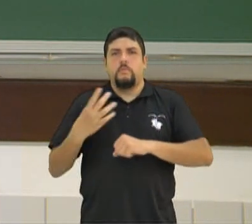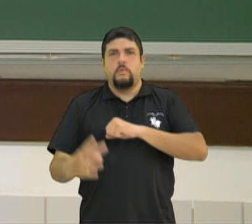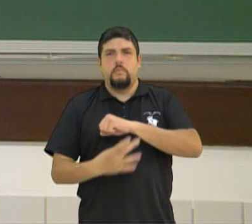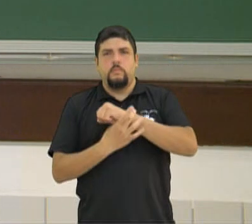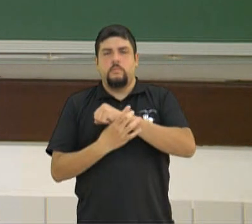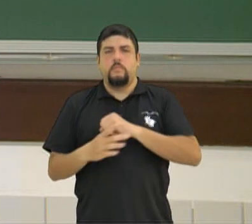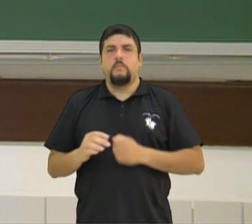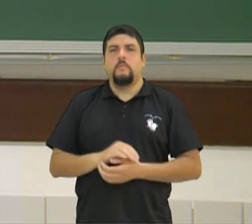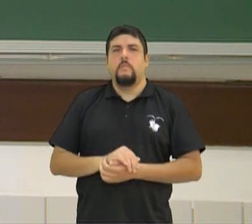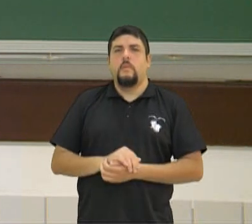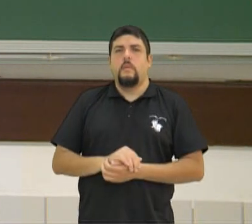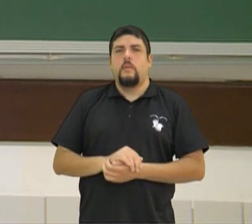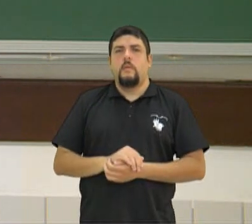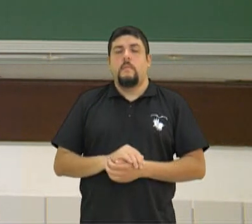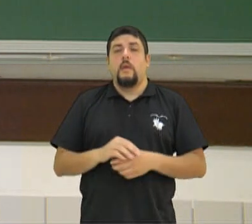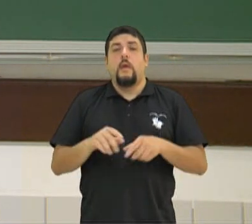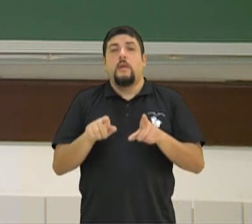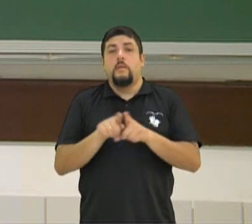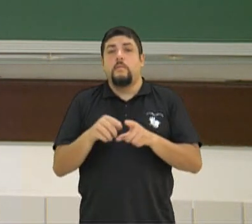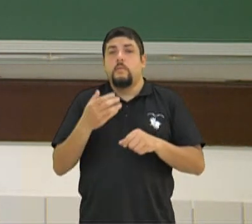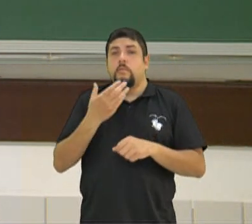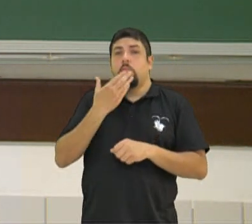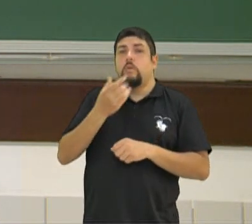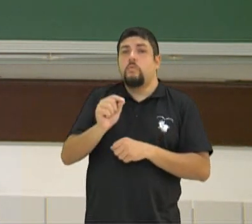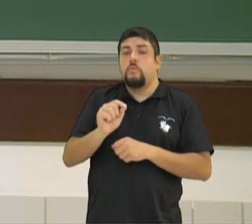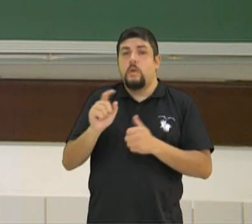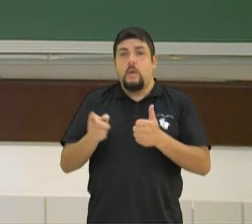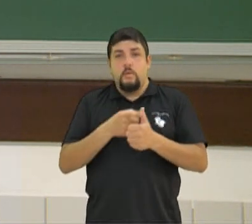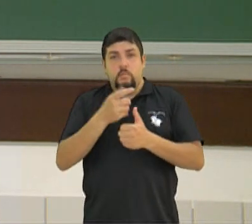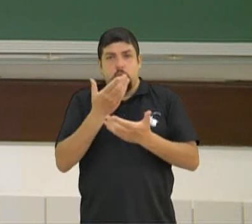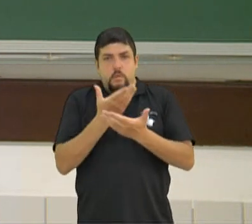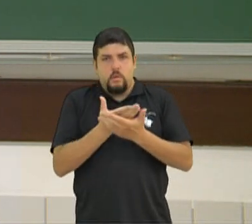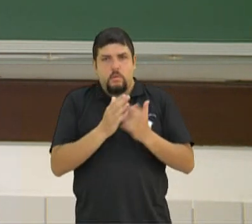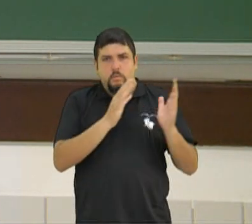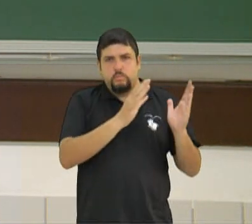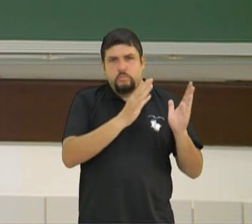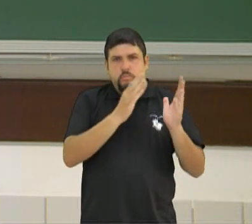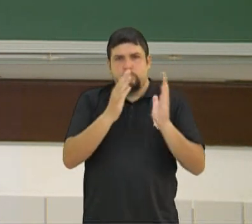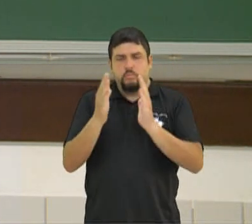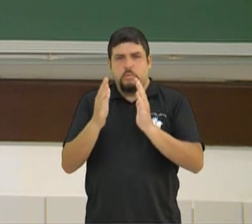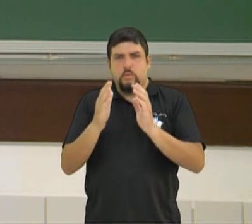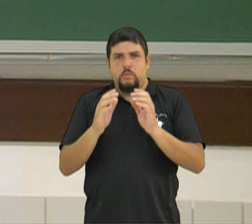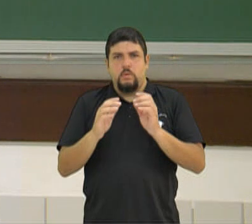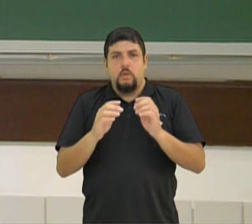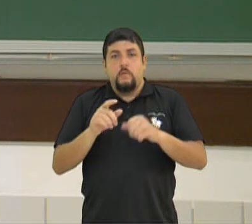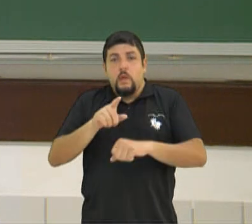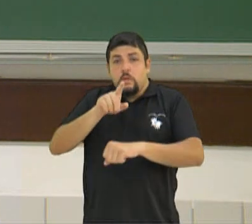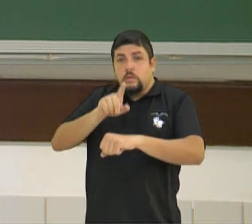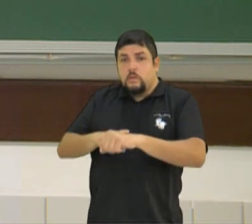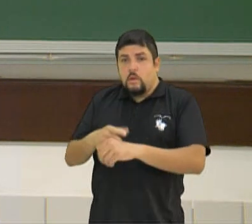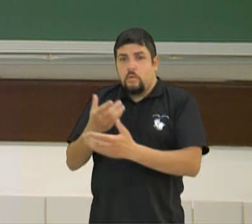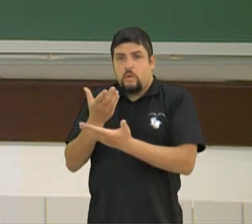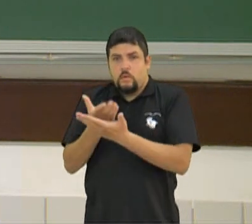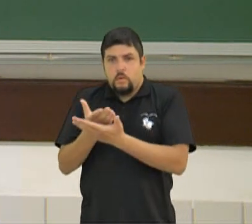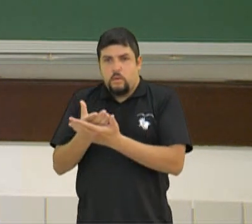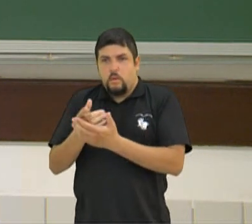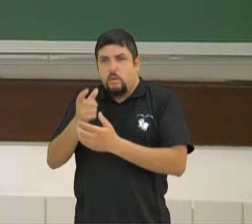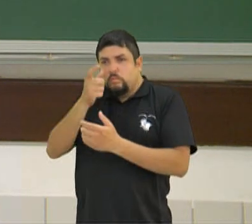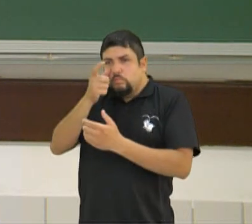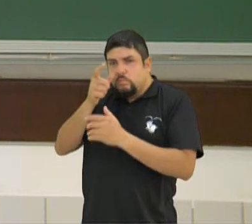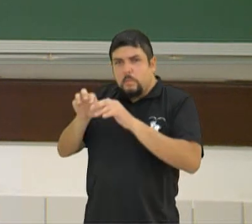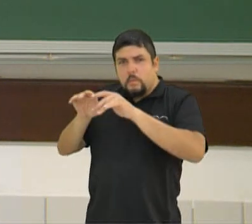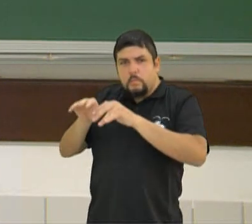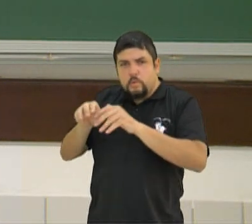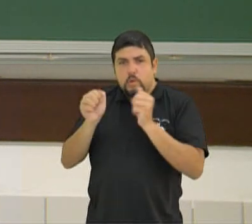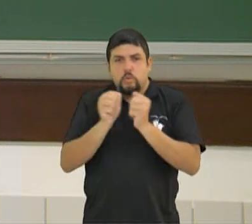A única coisa que eu digo é que você faça após assistir esta aula. Não faça durante a aula, ou não faça antes de assistir